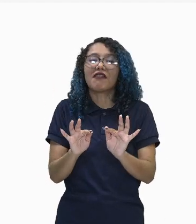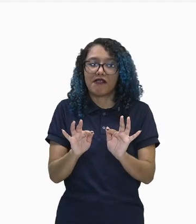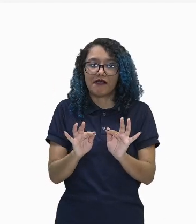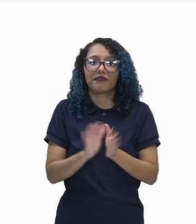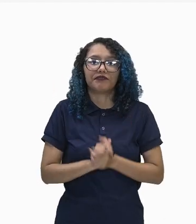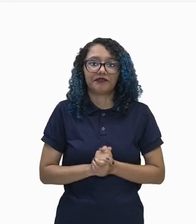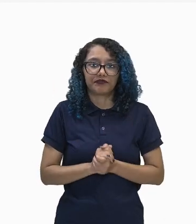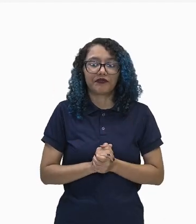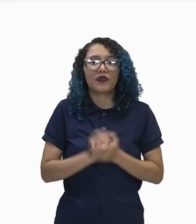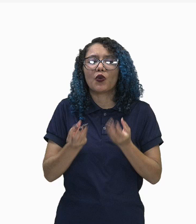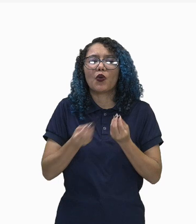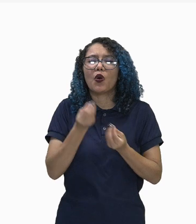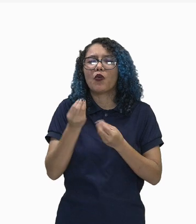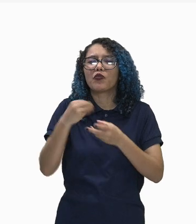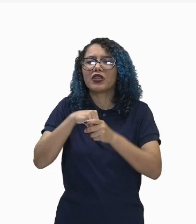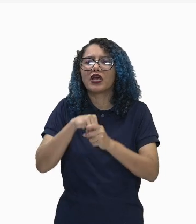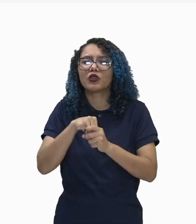literatura.